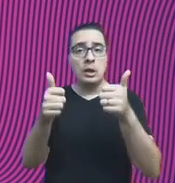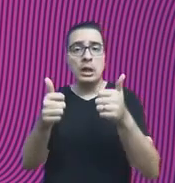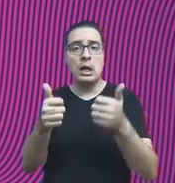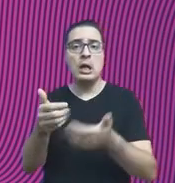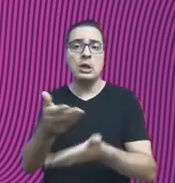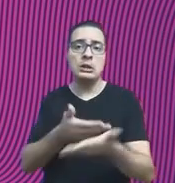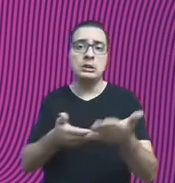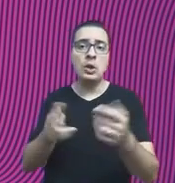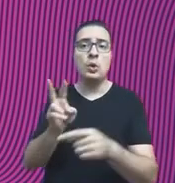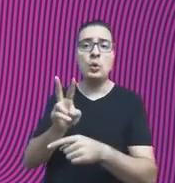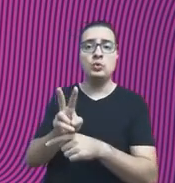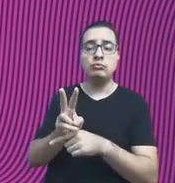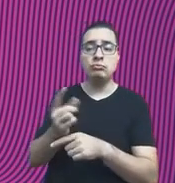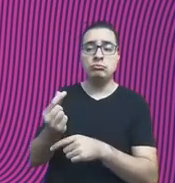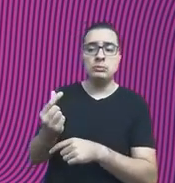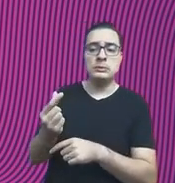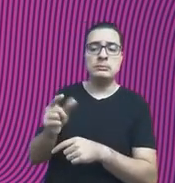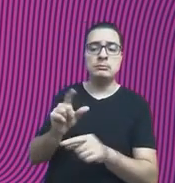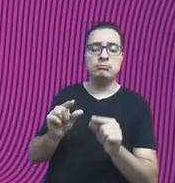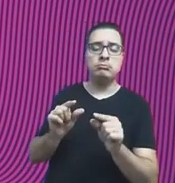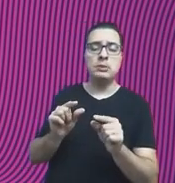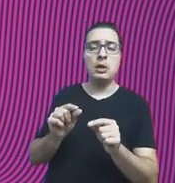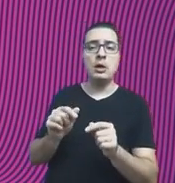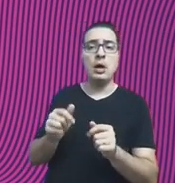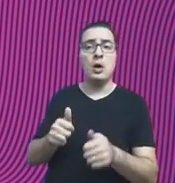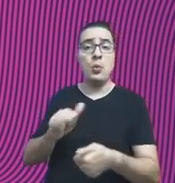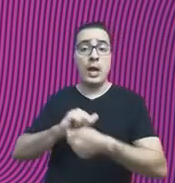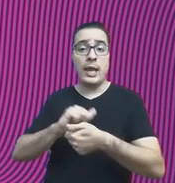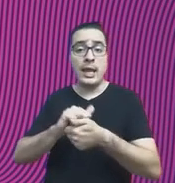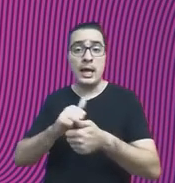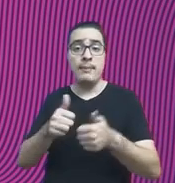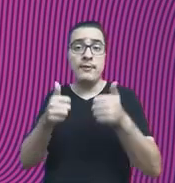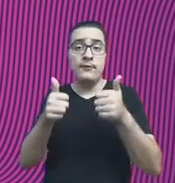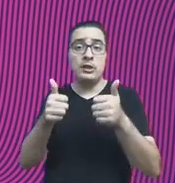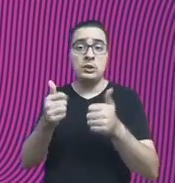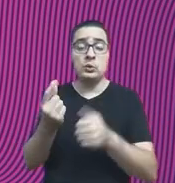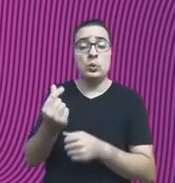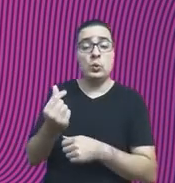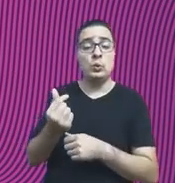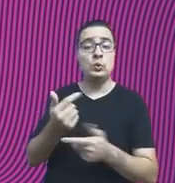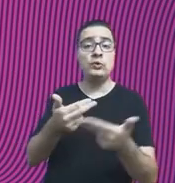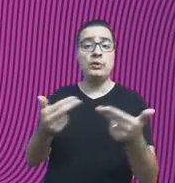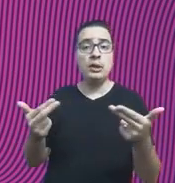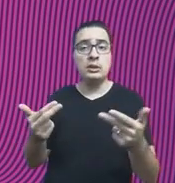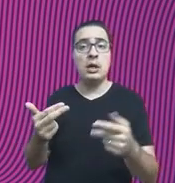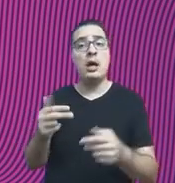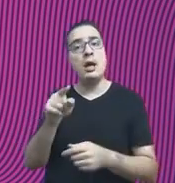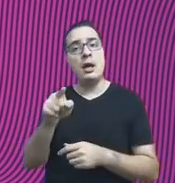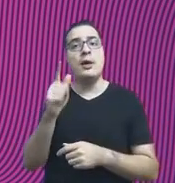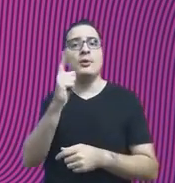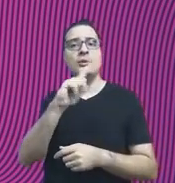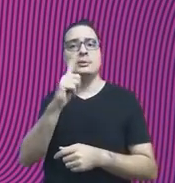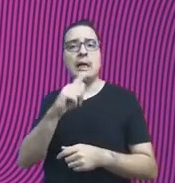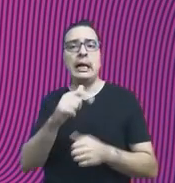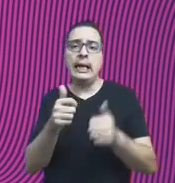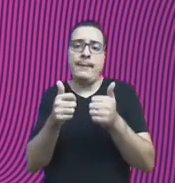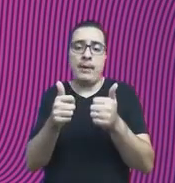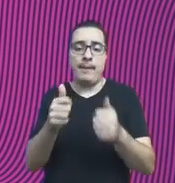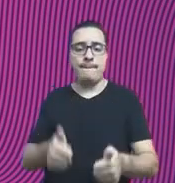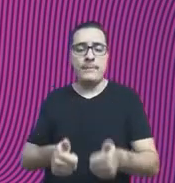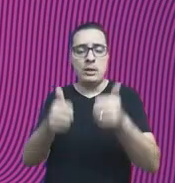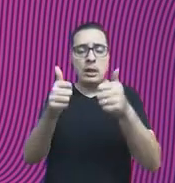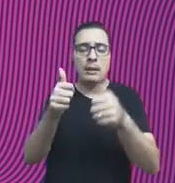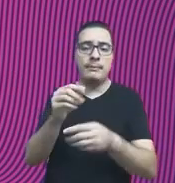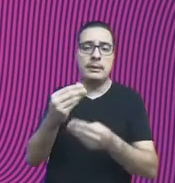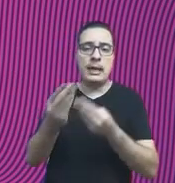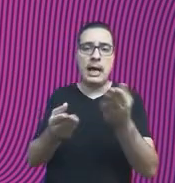né? Onde a qualidade é o benefício e o custo é o que você consegue, de alguma forma, melhorar para trazer acesso para as pessoas,